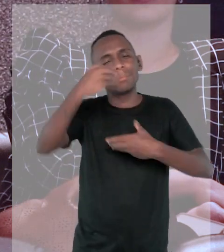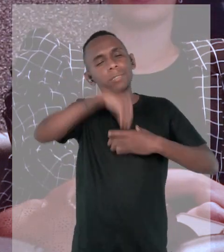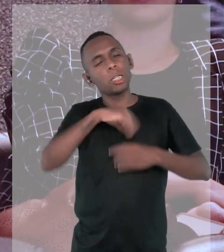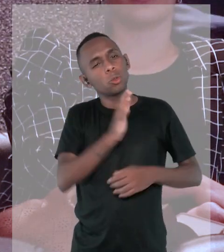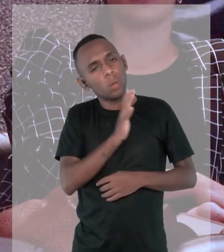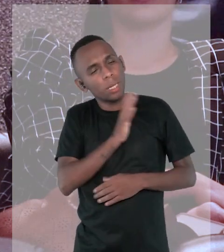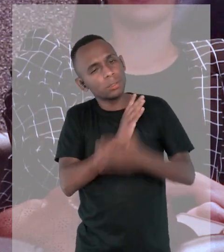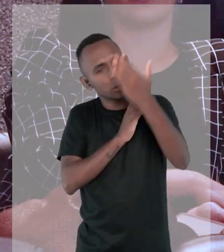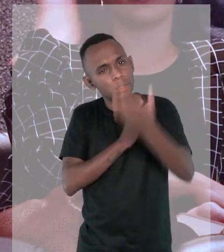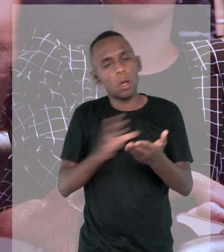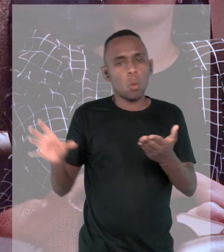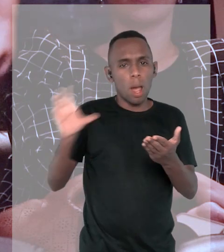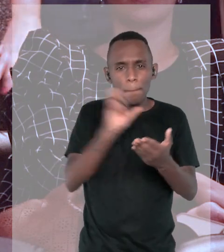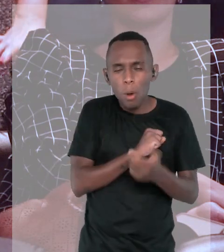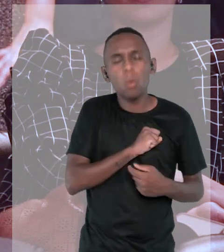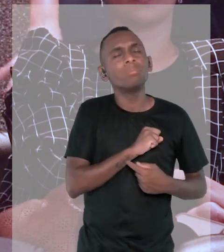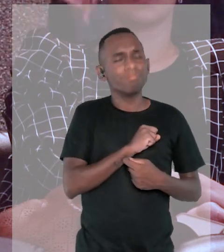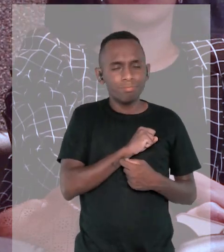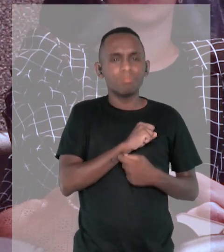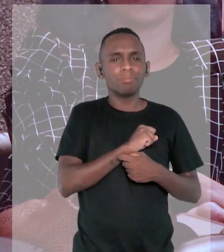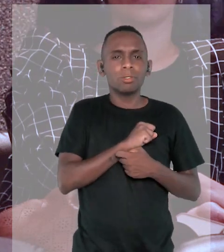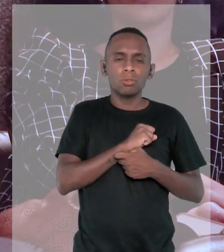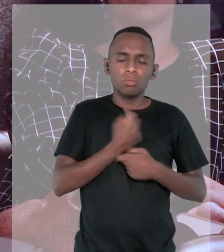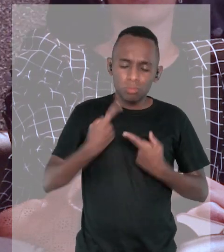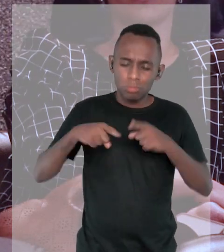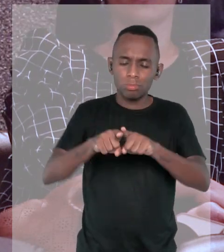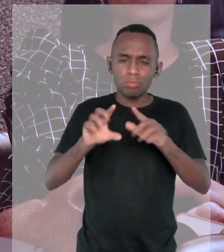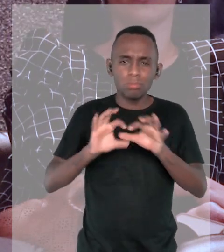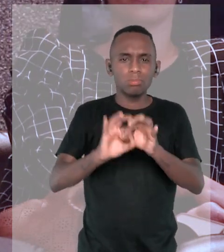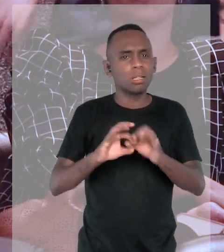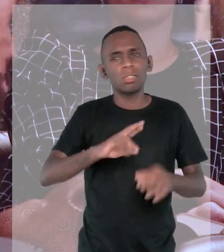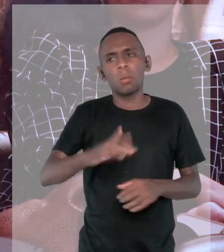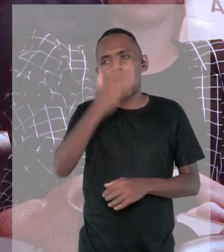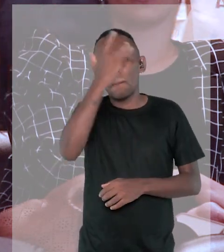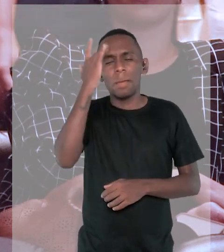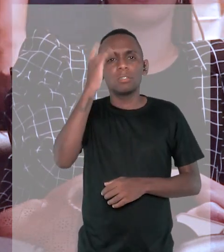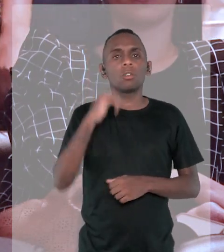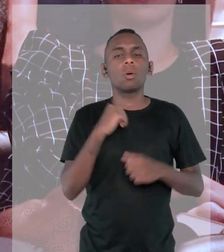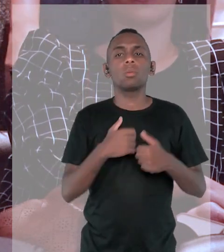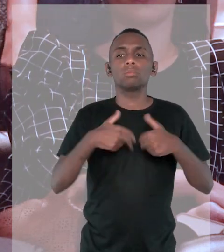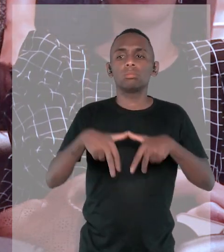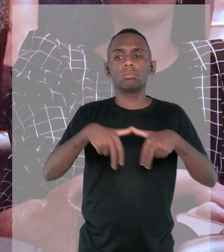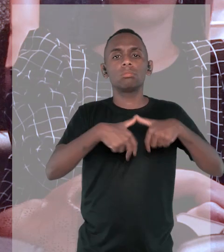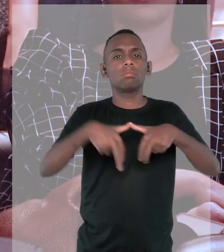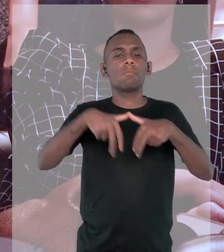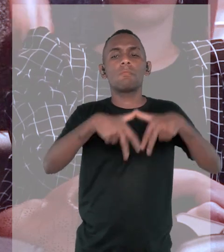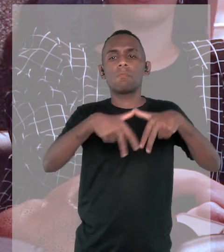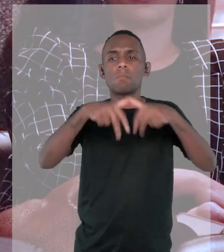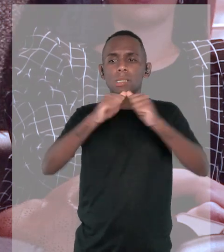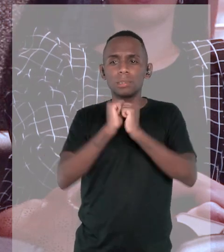coração, o amor, o companheirismo, né? Aquela pessoa que caminhou de mãos dadas comigo o tempo